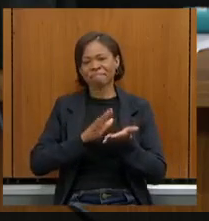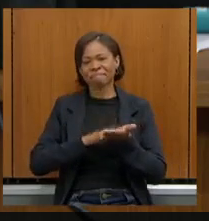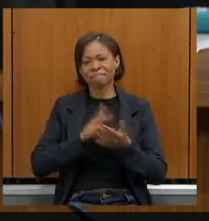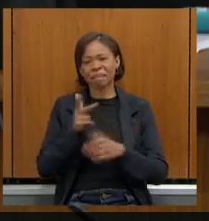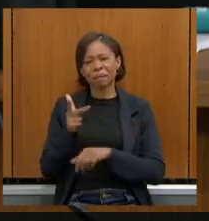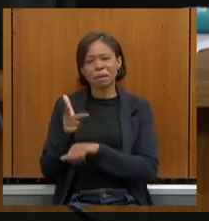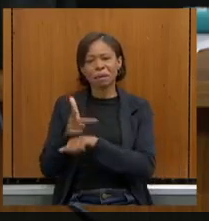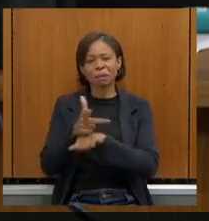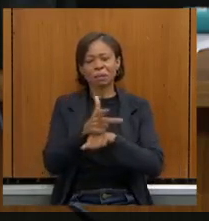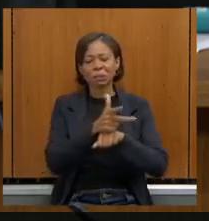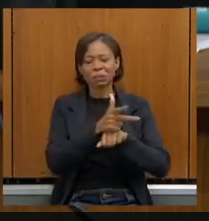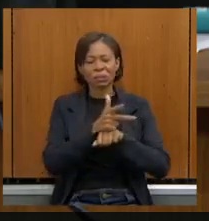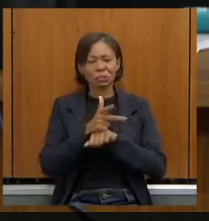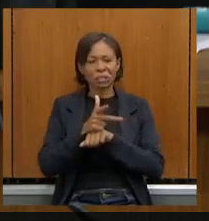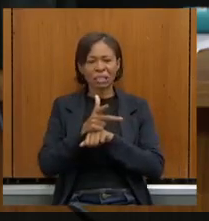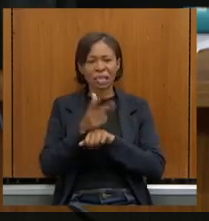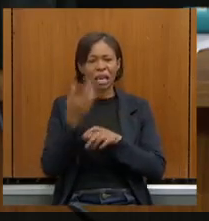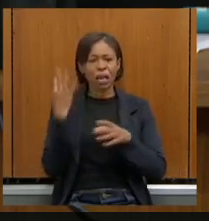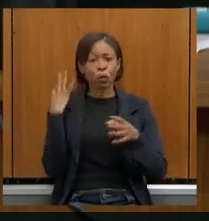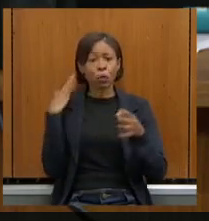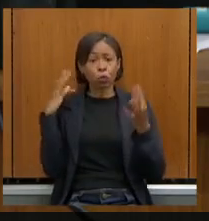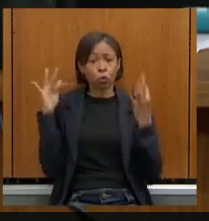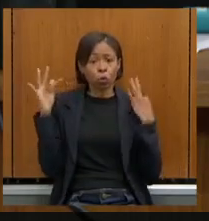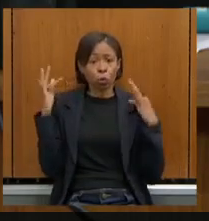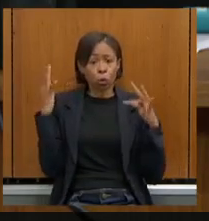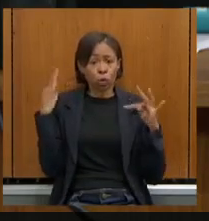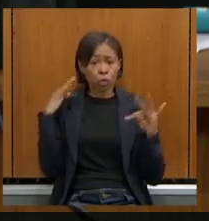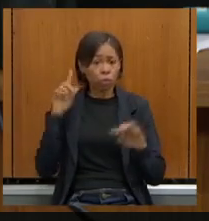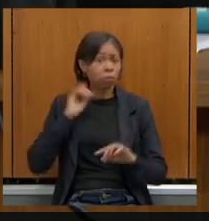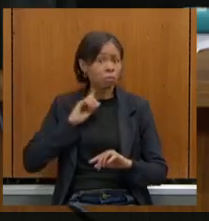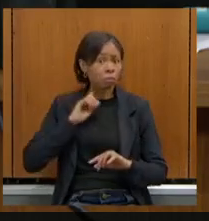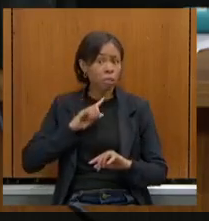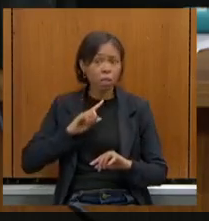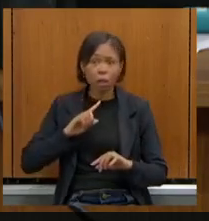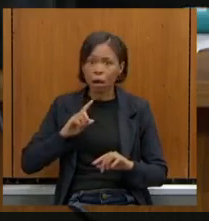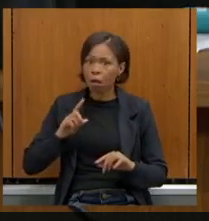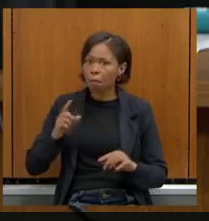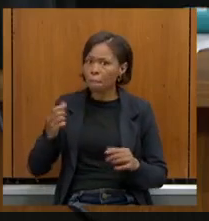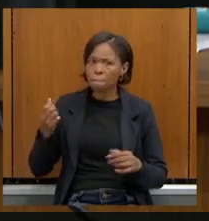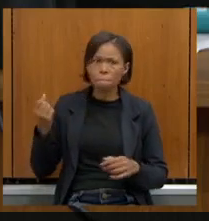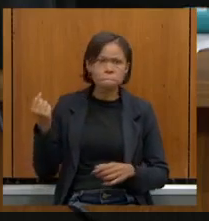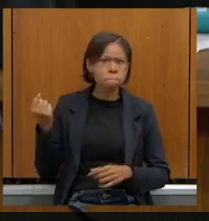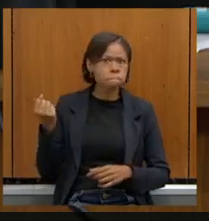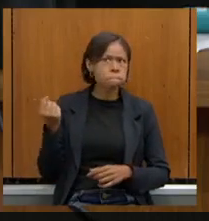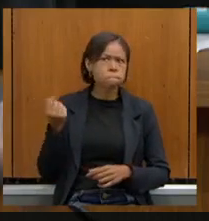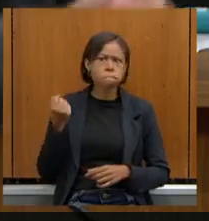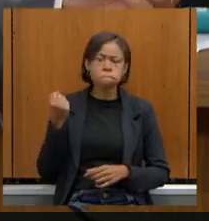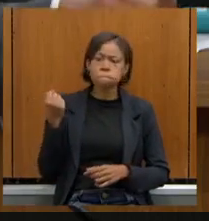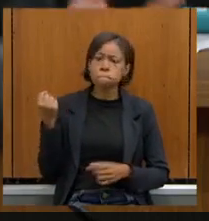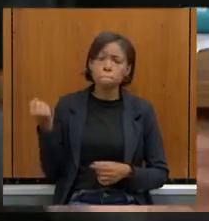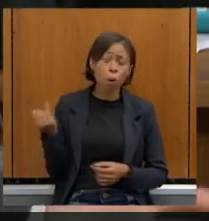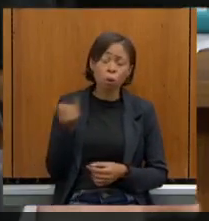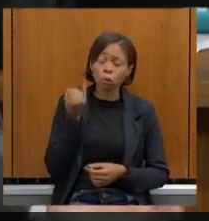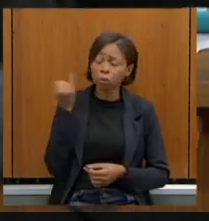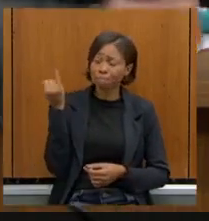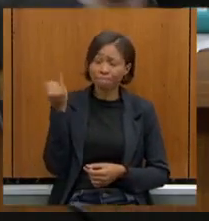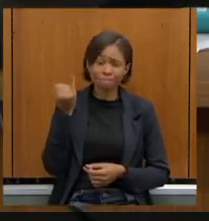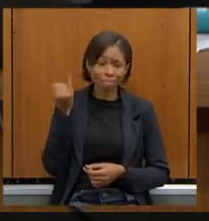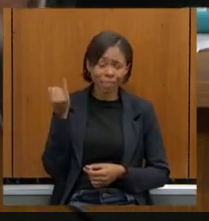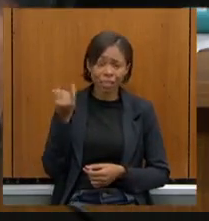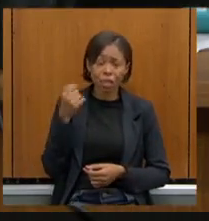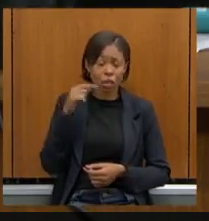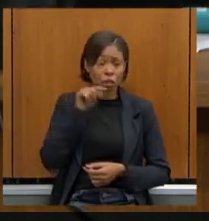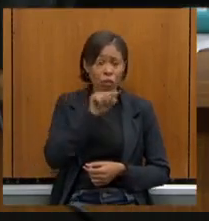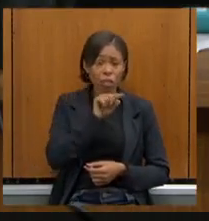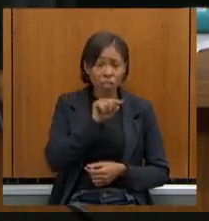um potencial gigante e não que ele estava paralisado, mas ele estava adormecido e a sua vinda com essa sensibilidade, com